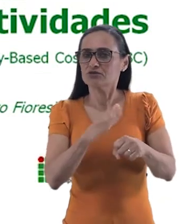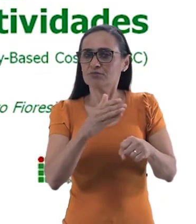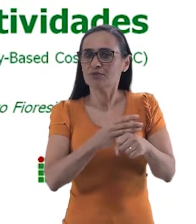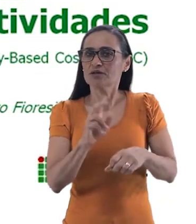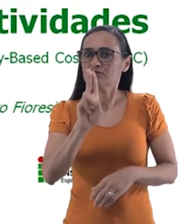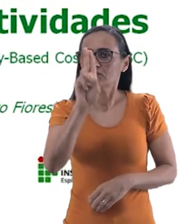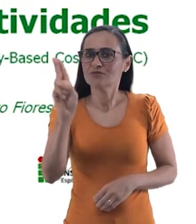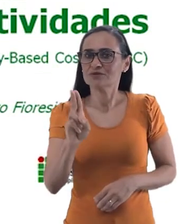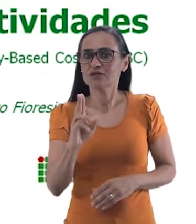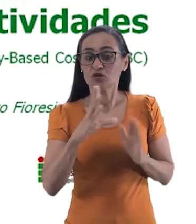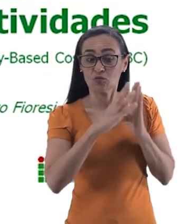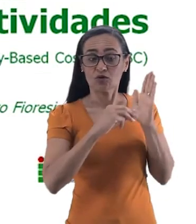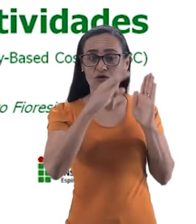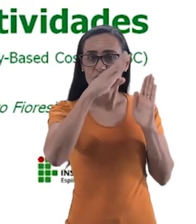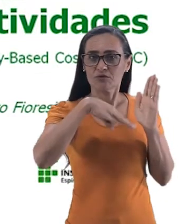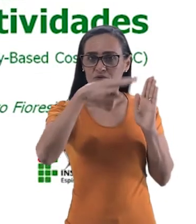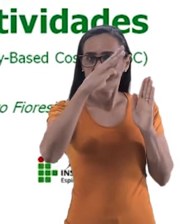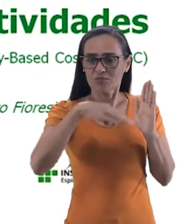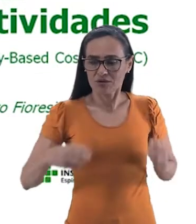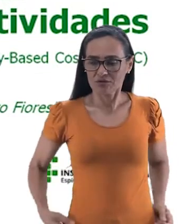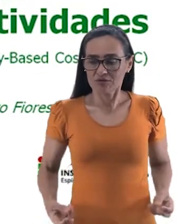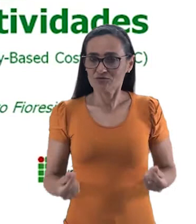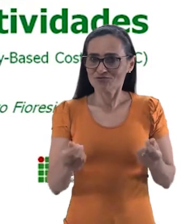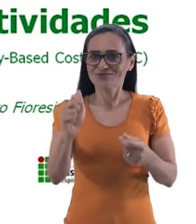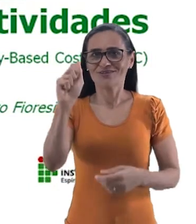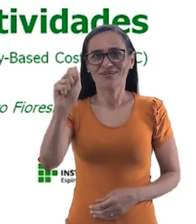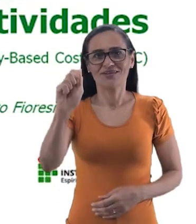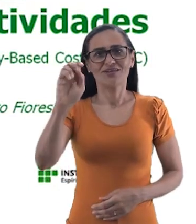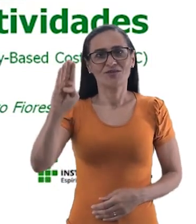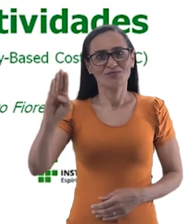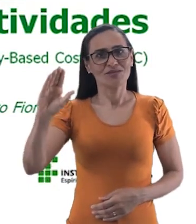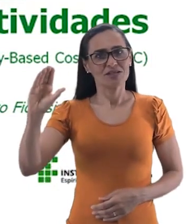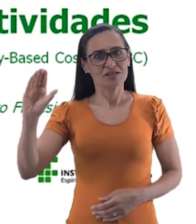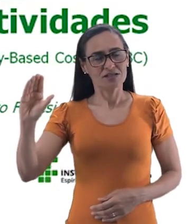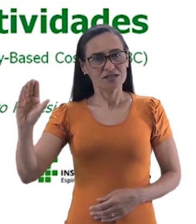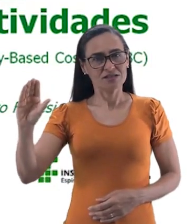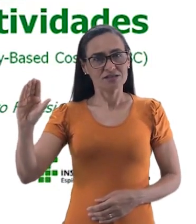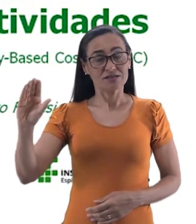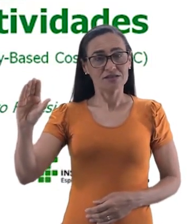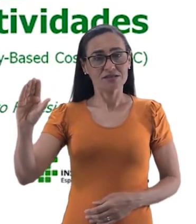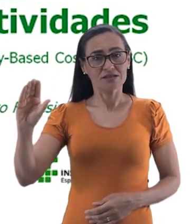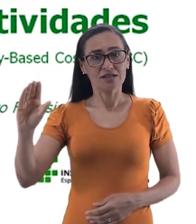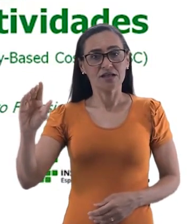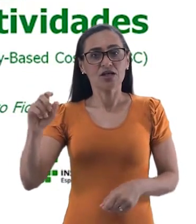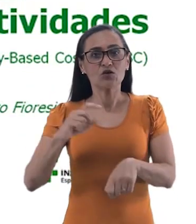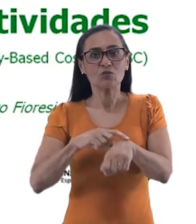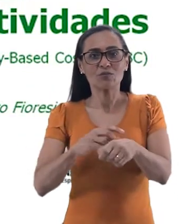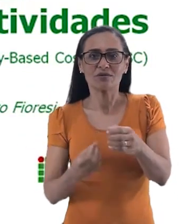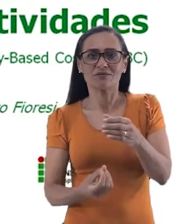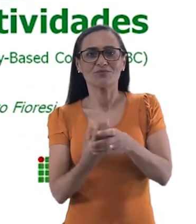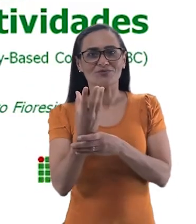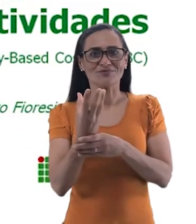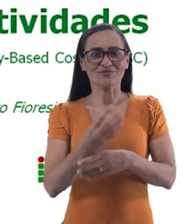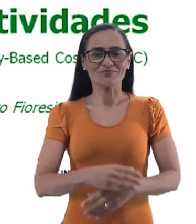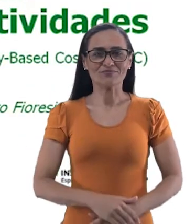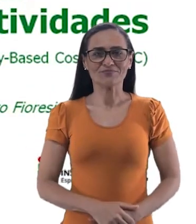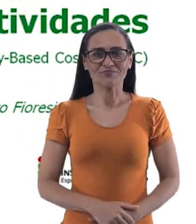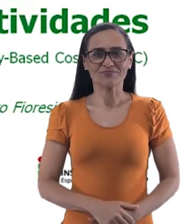exercício prático da aplicação do modelo, do método de custeio ABC em uma